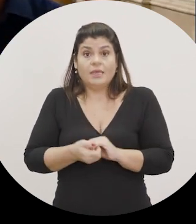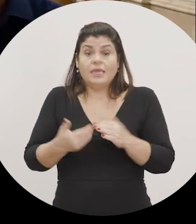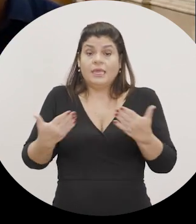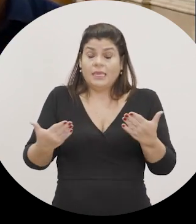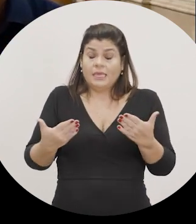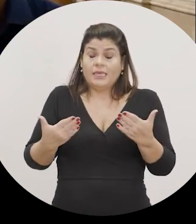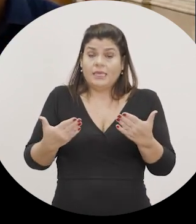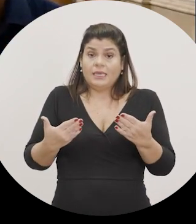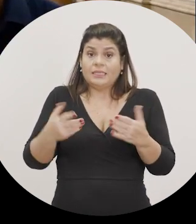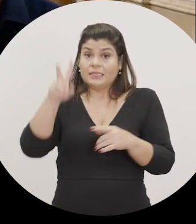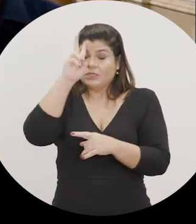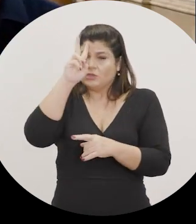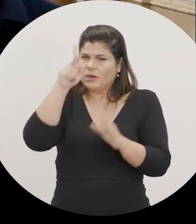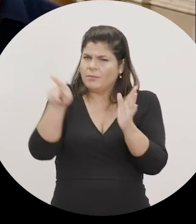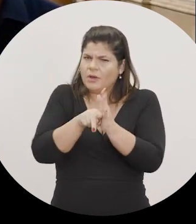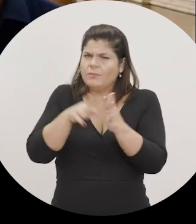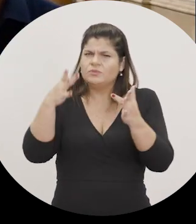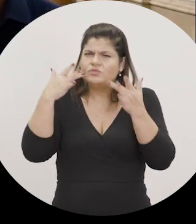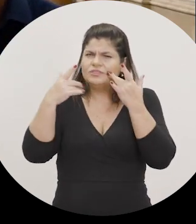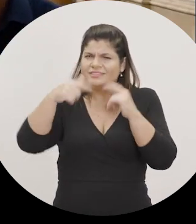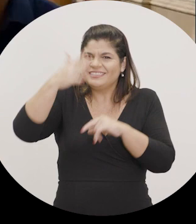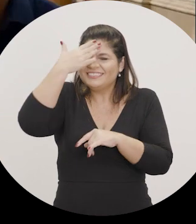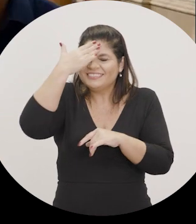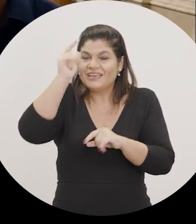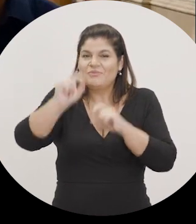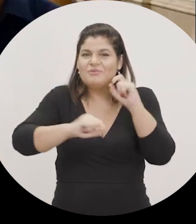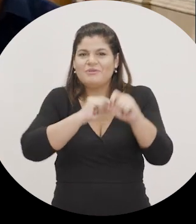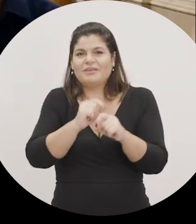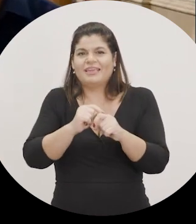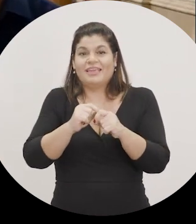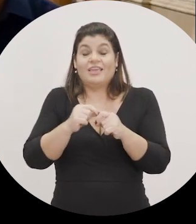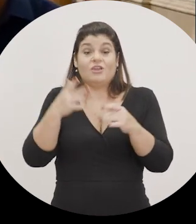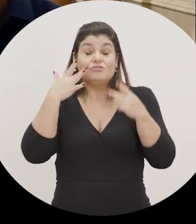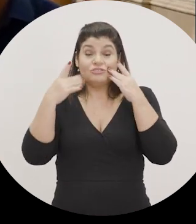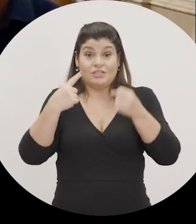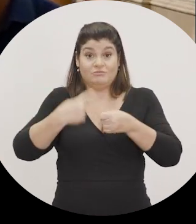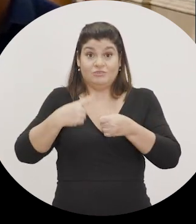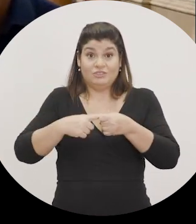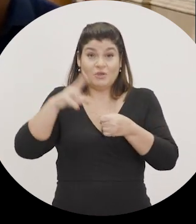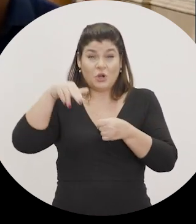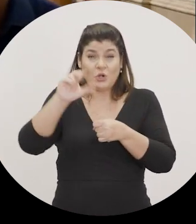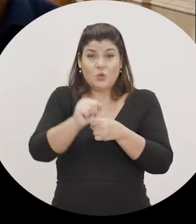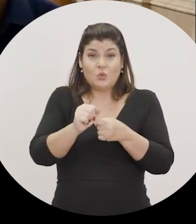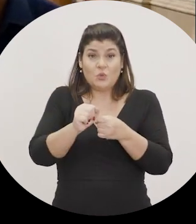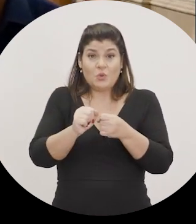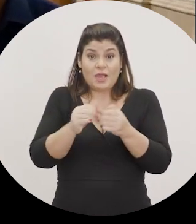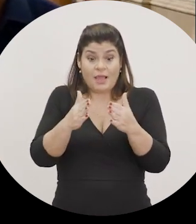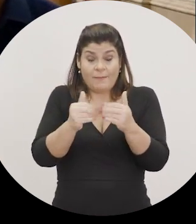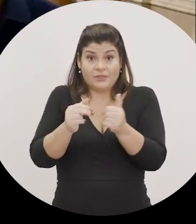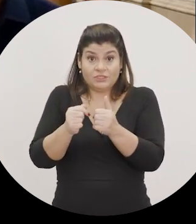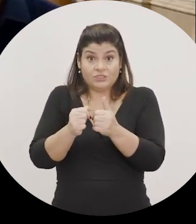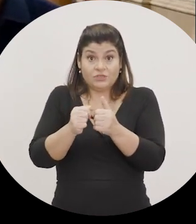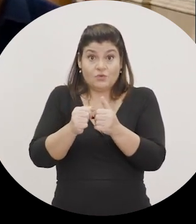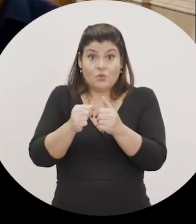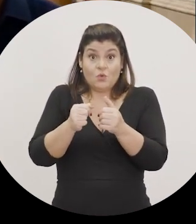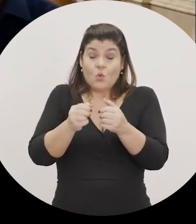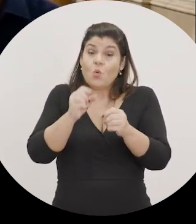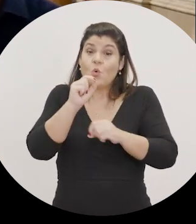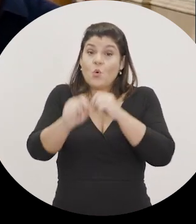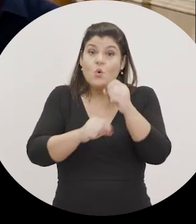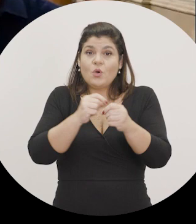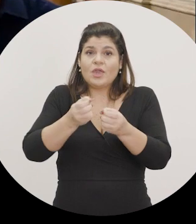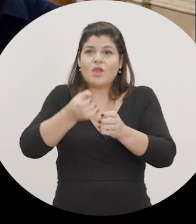na história do teatro, você sabe que o Teatro Municipal, em mais de 100 anos, nunca encomendou uma obra, uma ópera